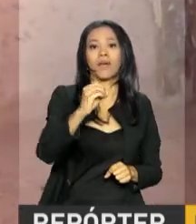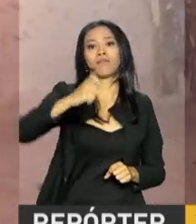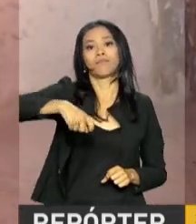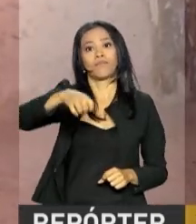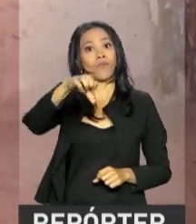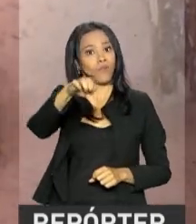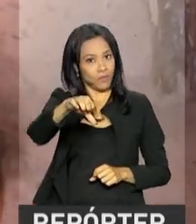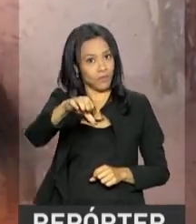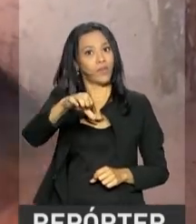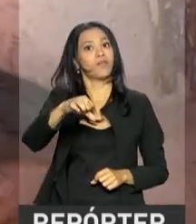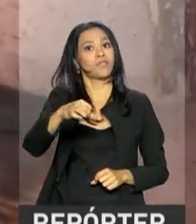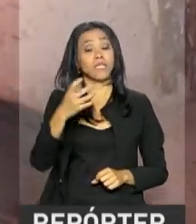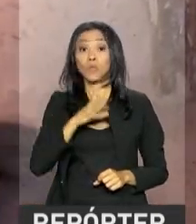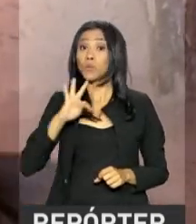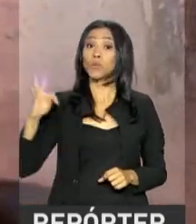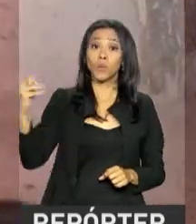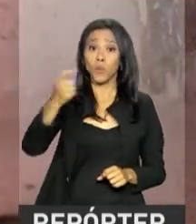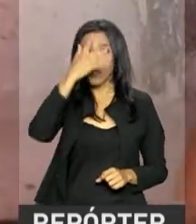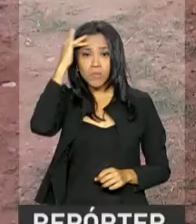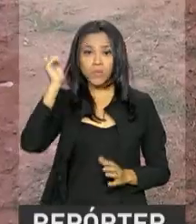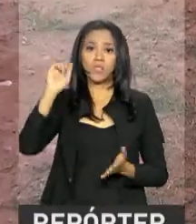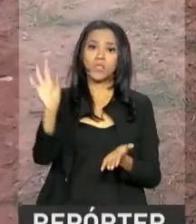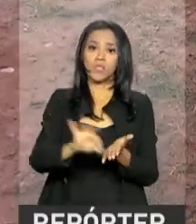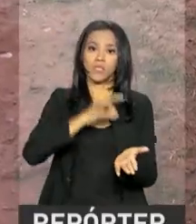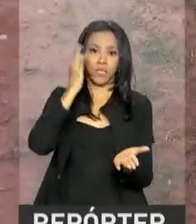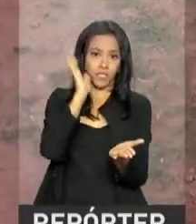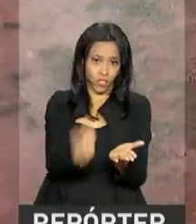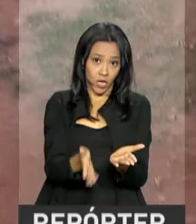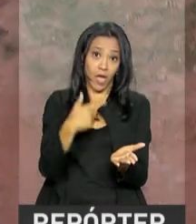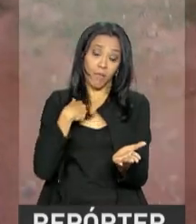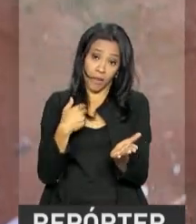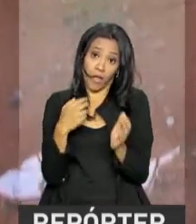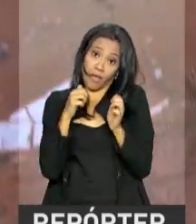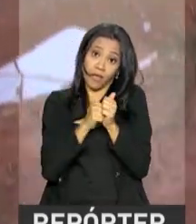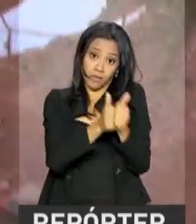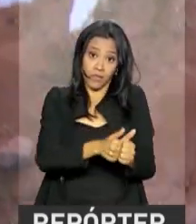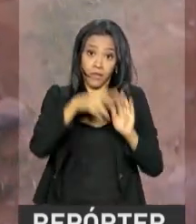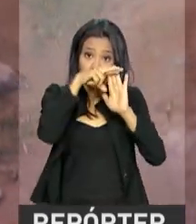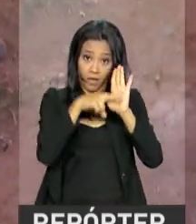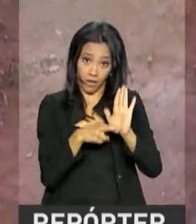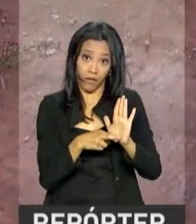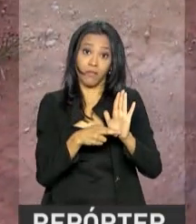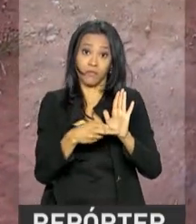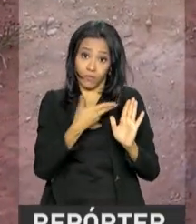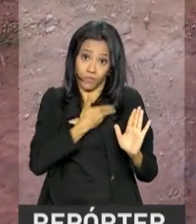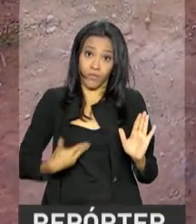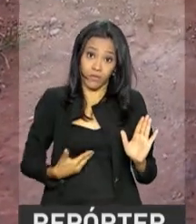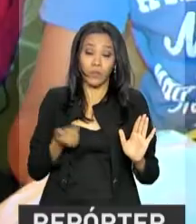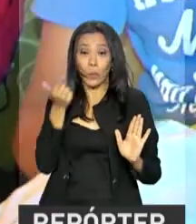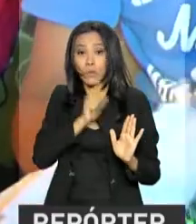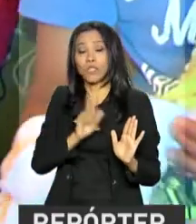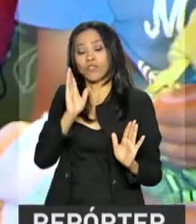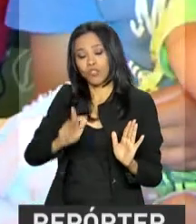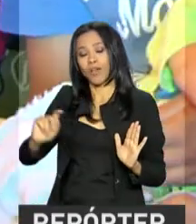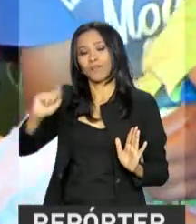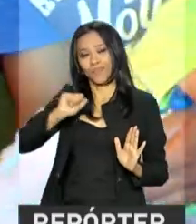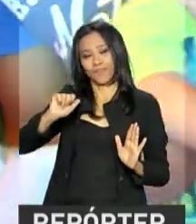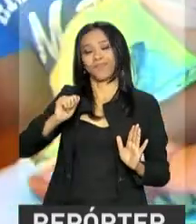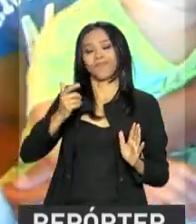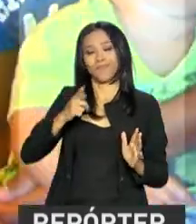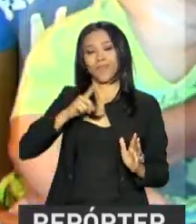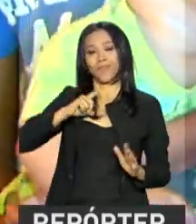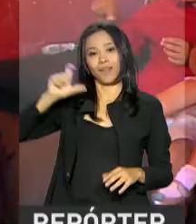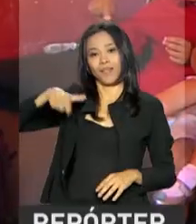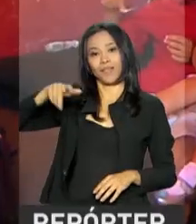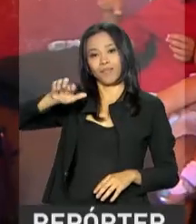todas as pessoas inscritas que atenderam aos critérios para participar do programa estão recebendo o benefício o bolsa família transfere